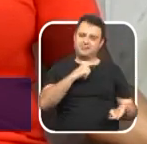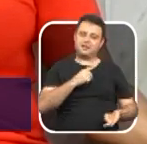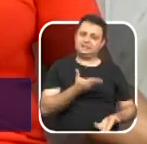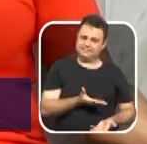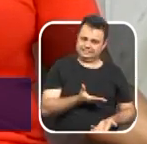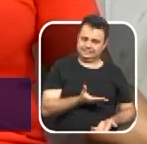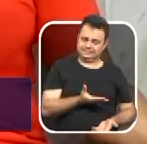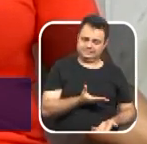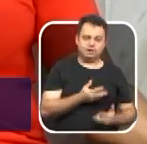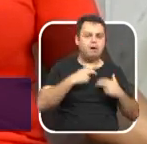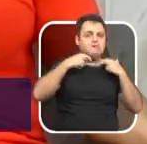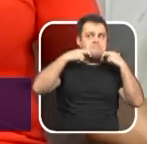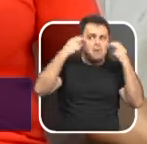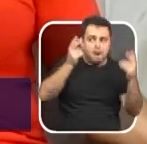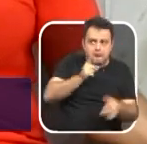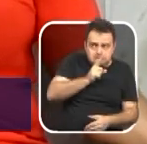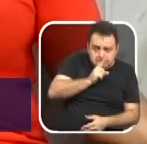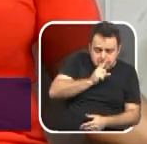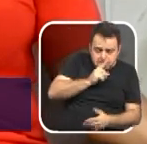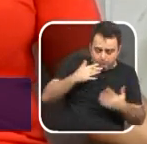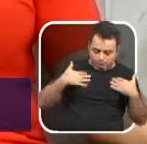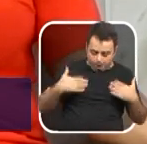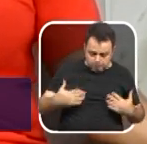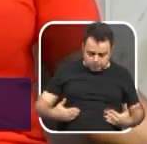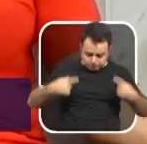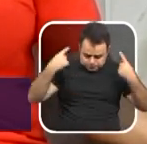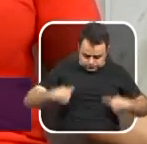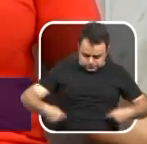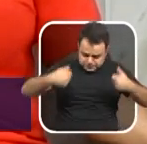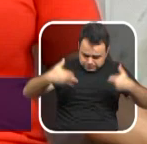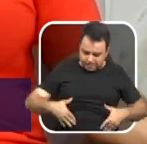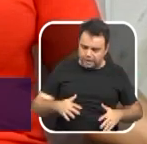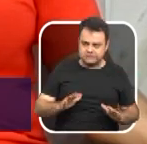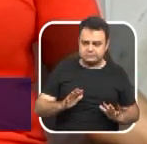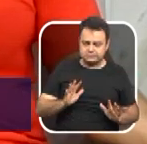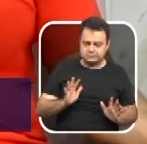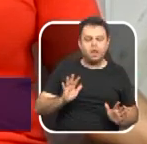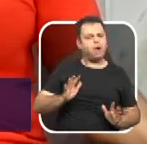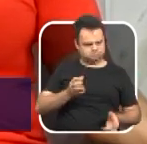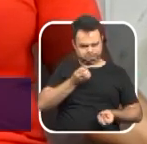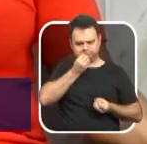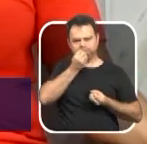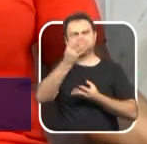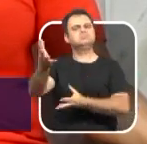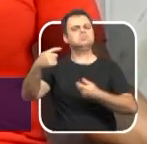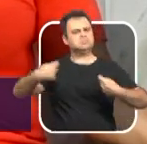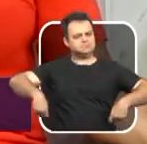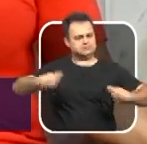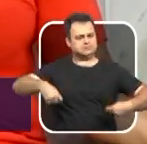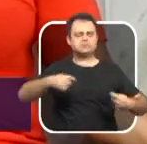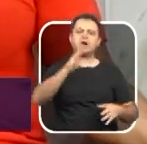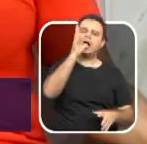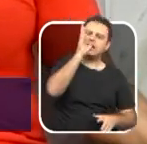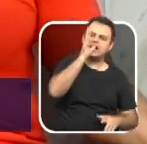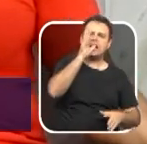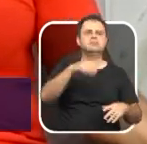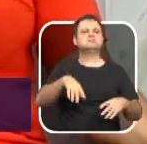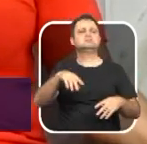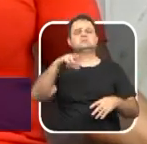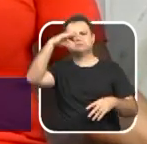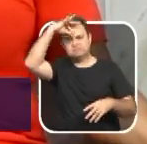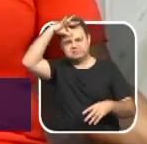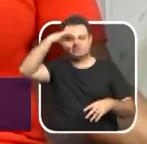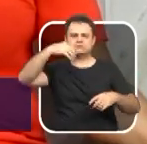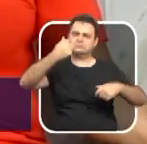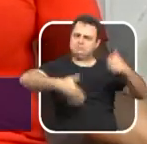vergonha de falar das partes íntimas. Eu falo, eu demonstro de maneira sutil, mas que a criança